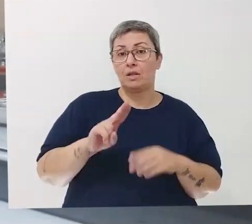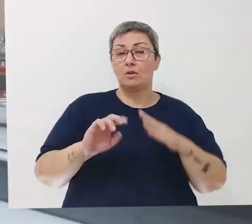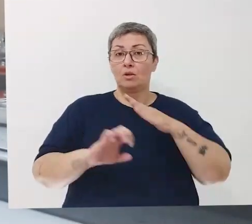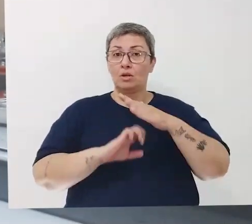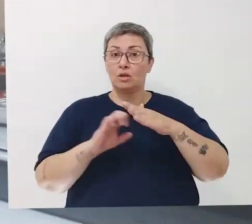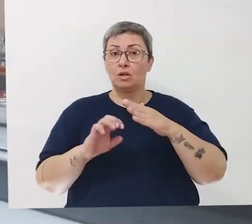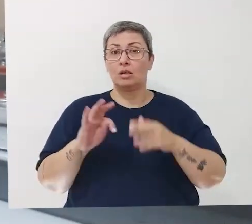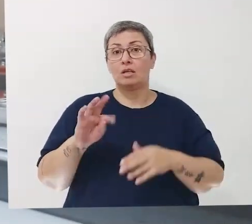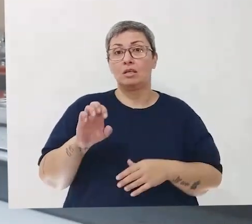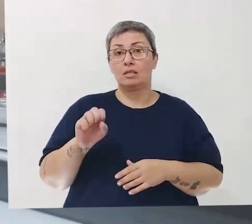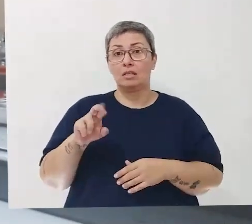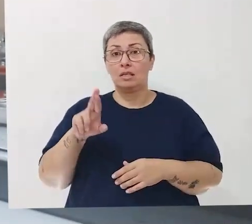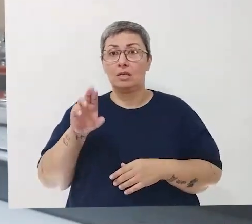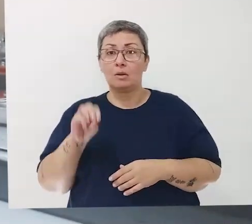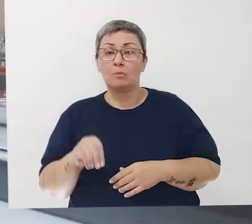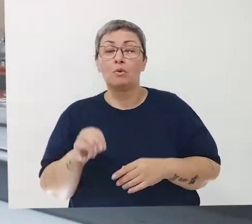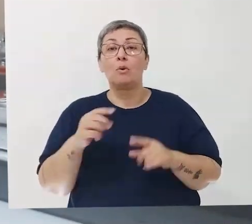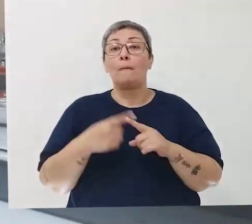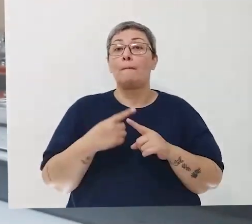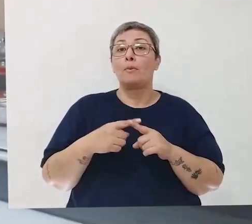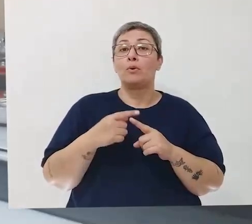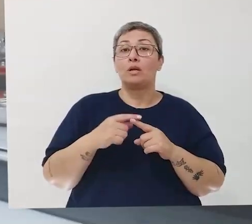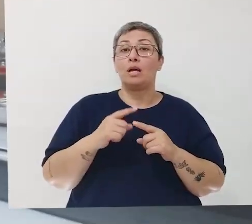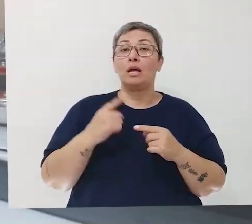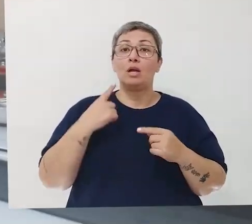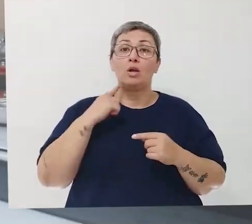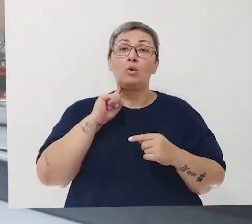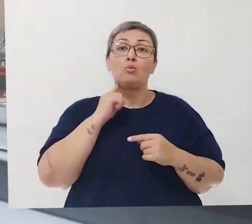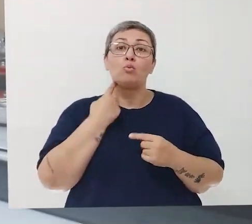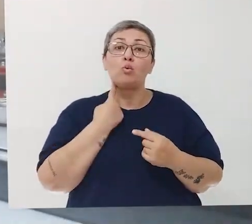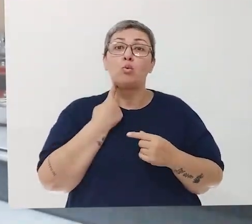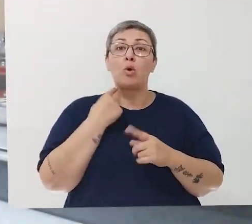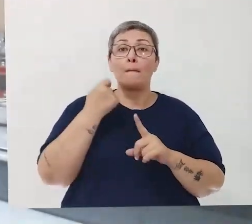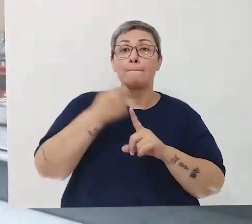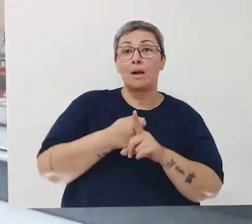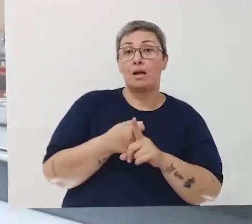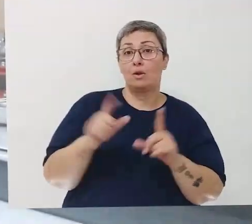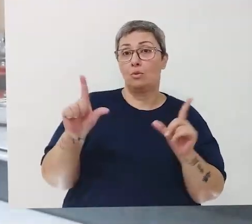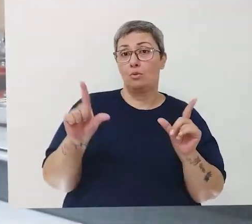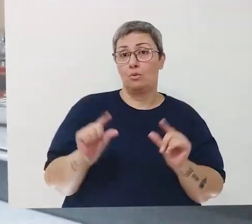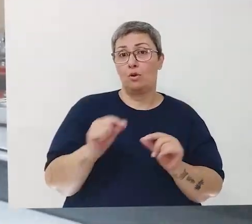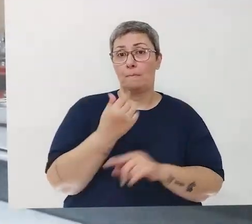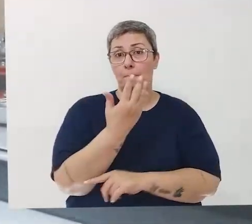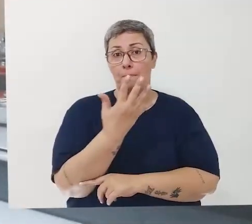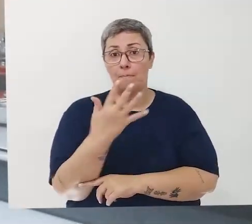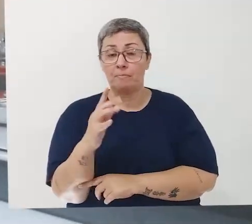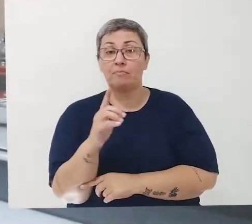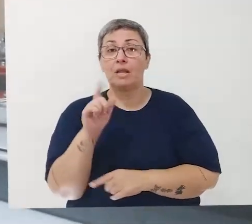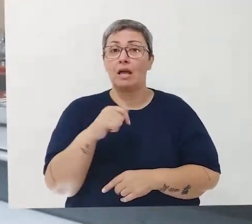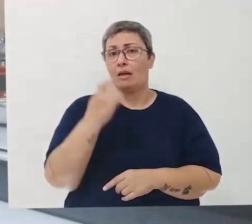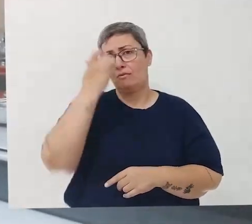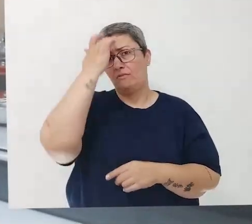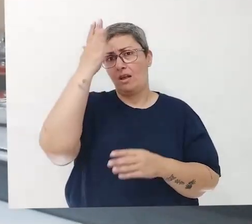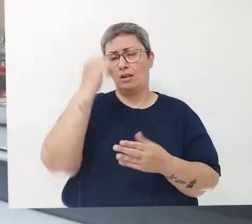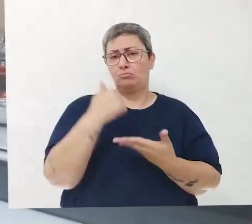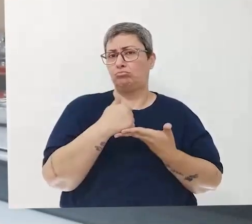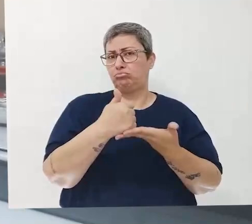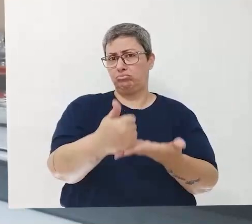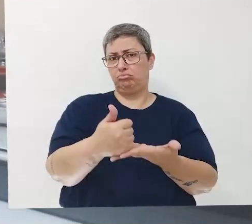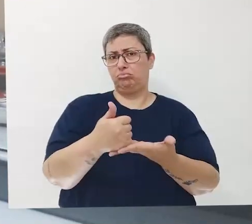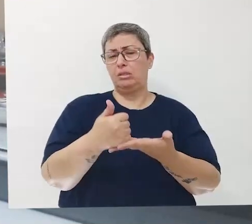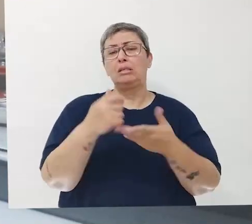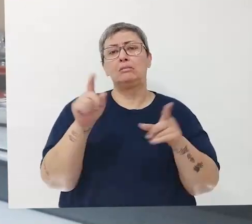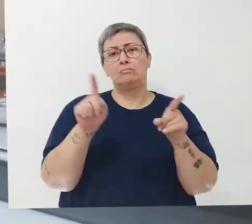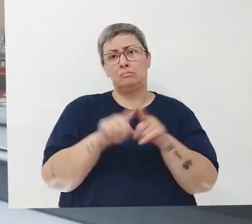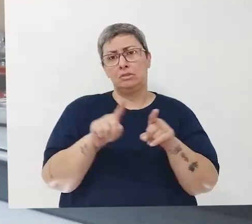usinas termoelétricas por causar menos impacto ambiental e ele é de fácil transporte